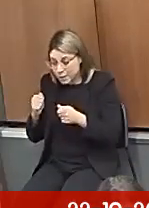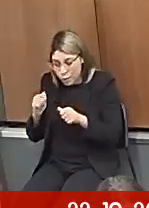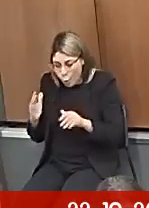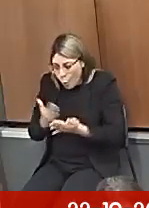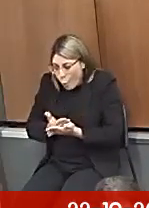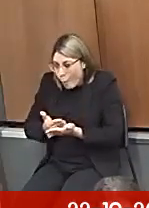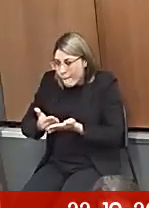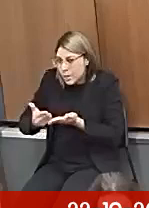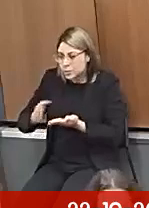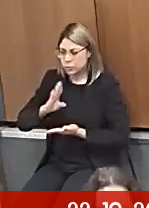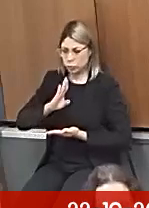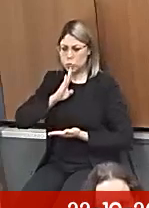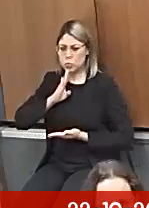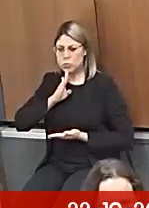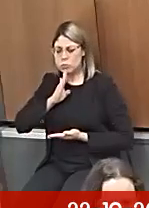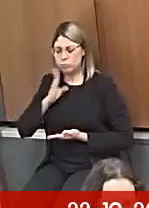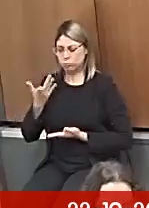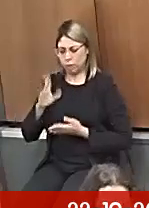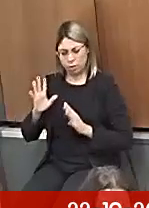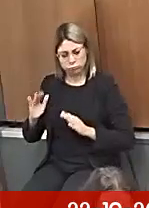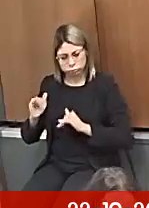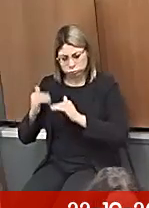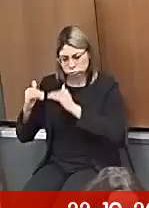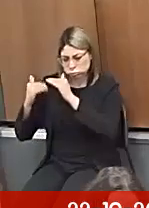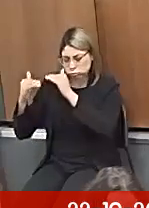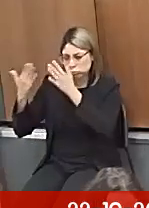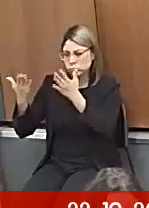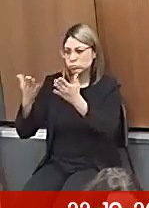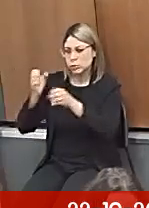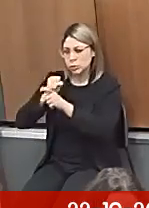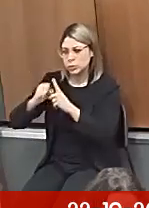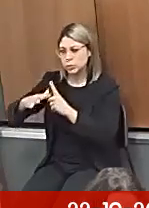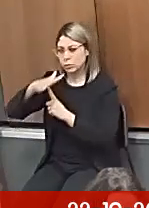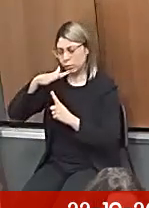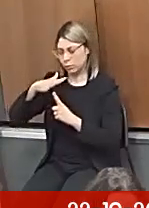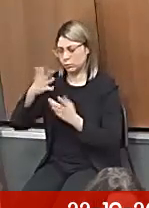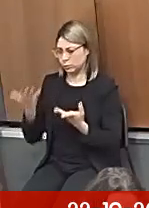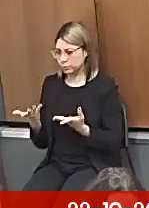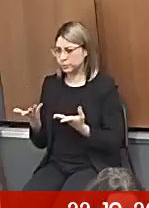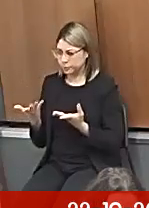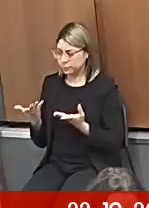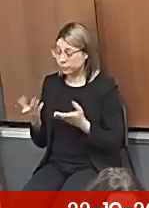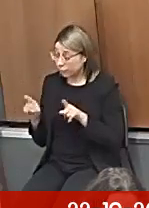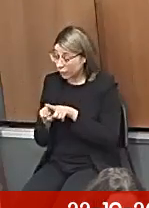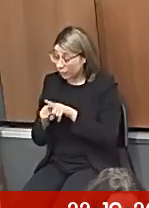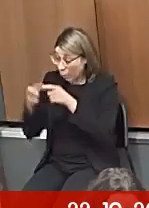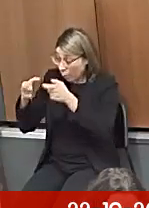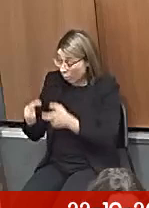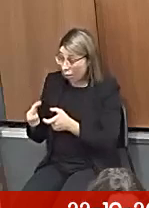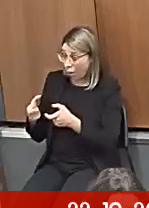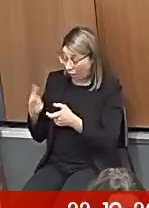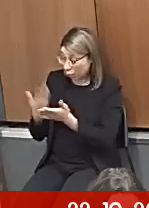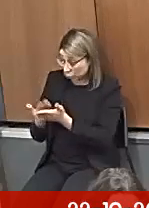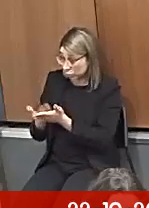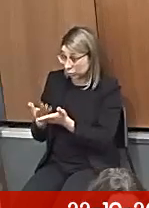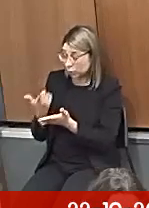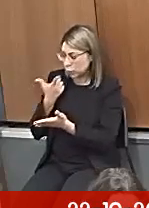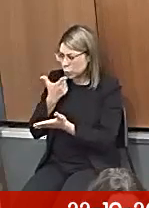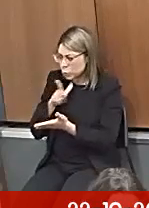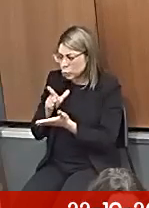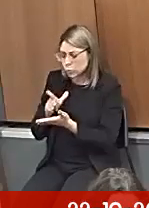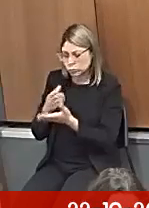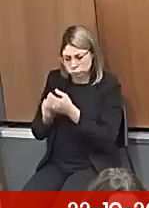construído o conhecimento, né, que vai ter um amadurecimento da sociedade? E é quando a gente vai poder criar realmente